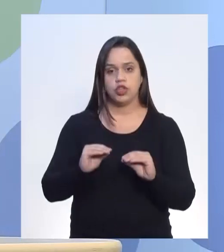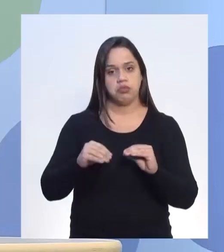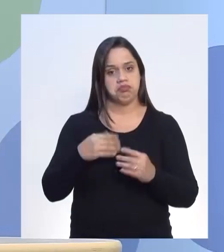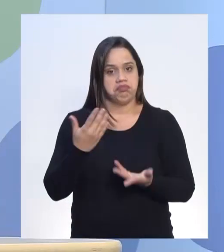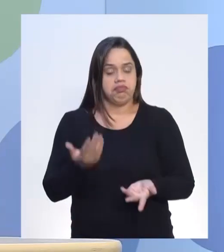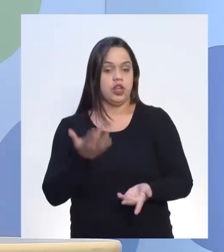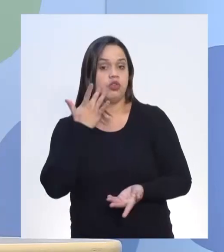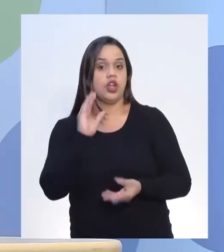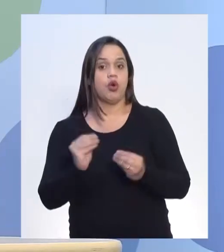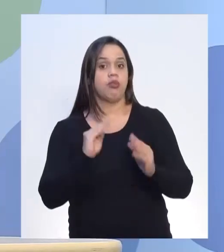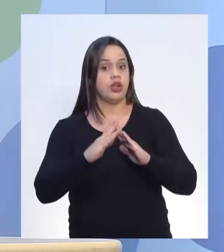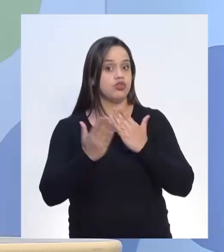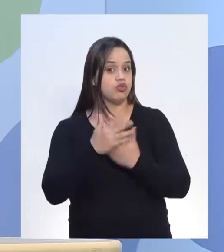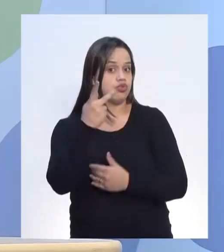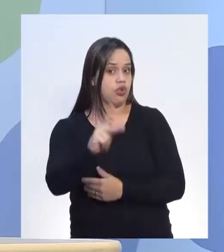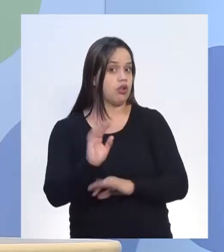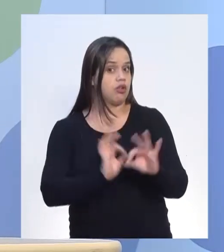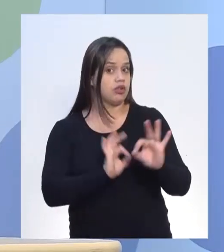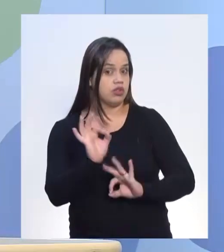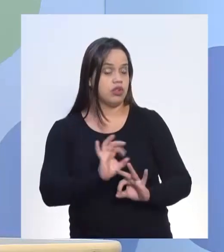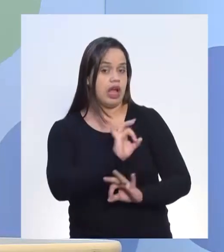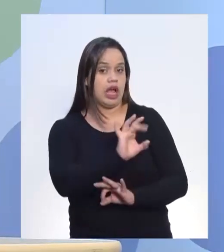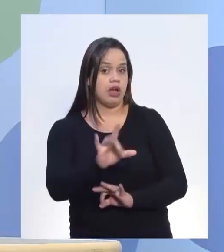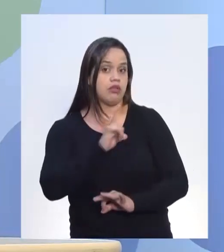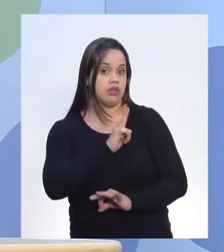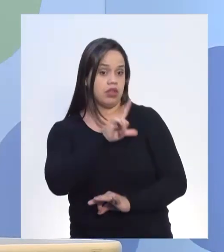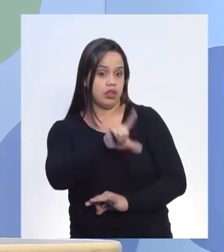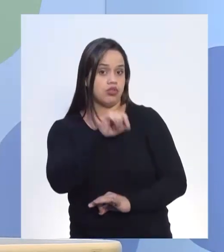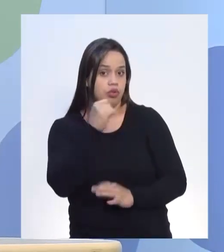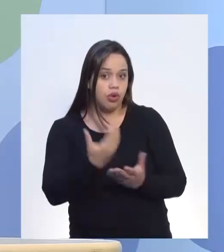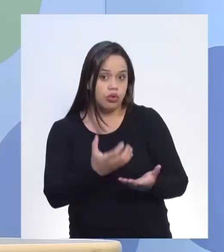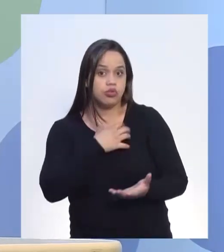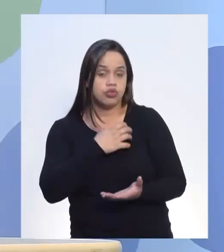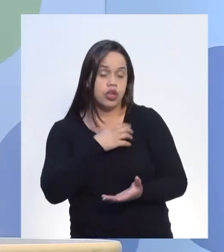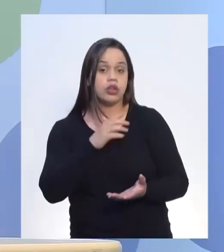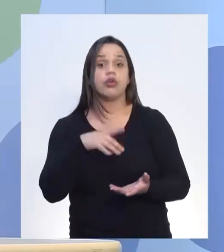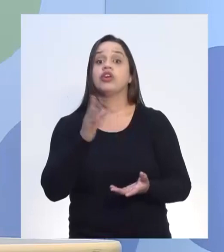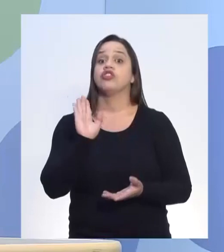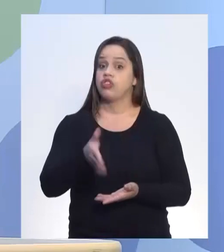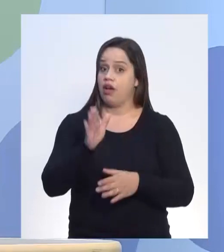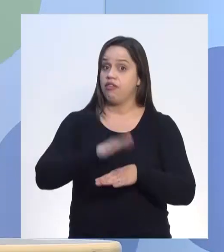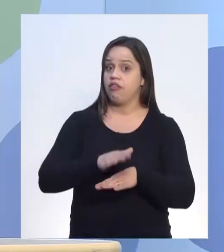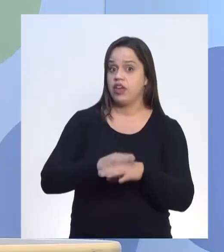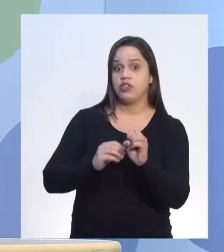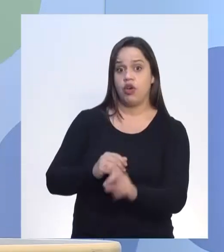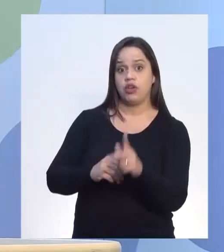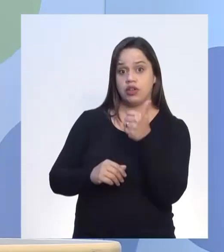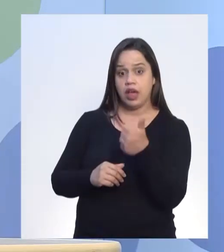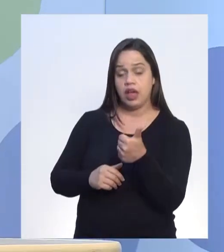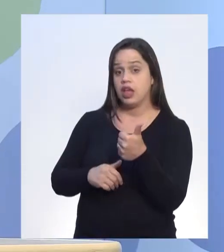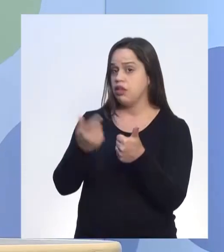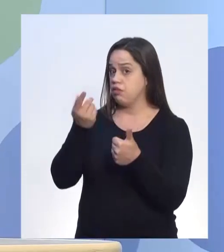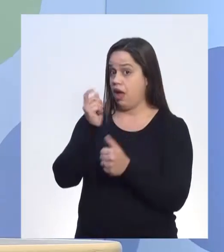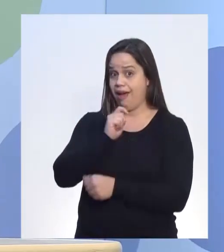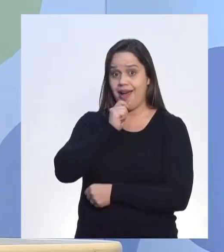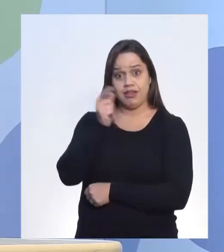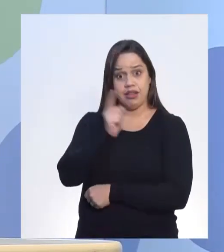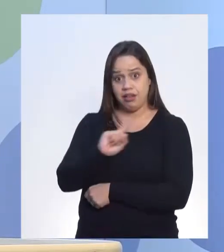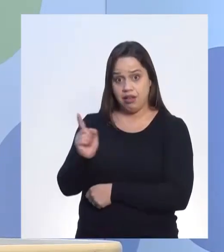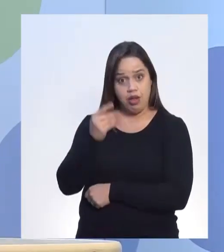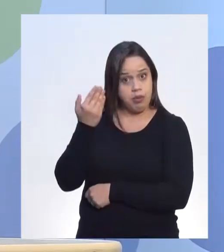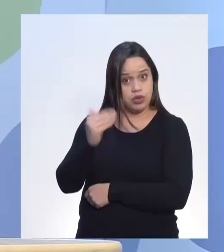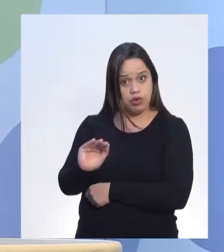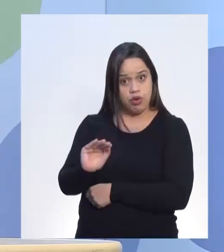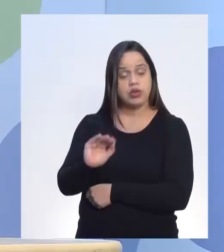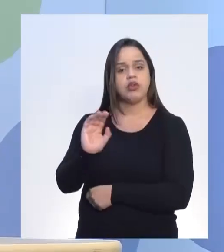está se organizando quanto a isso, cada escola tem a sua particularidade. Quem já fez, beleza. Quem não conseguiu mandar ainda o resultado da AP,